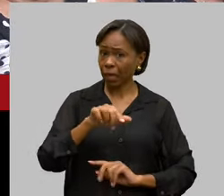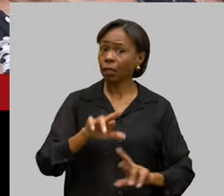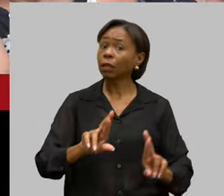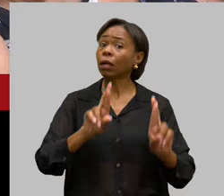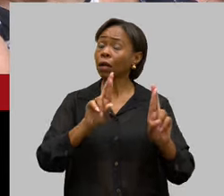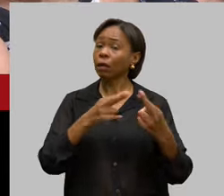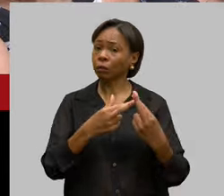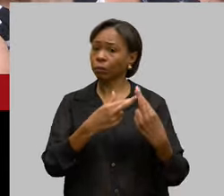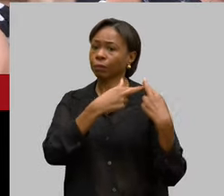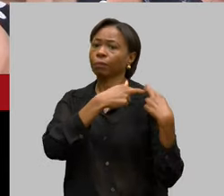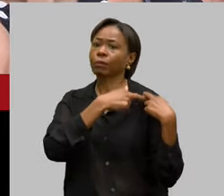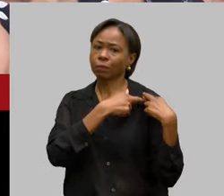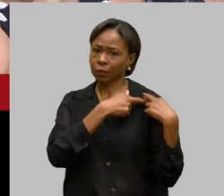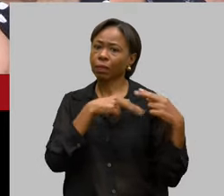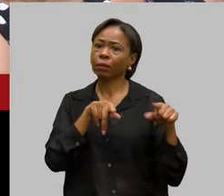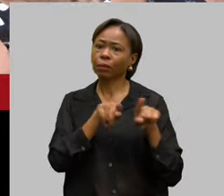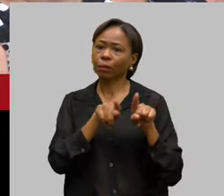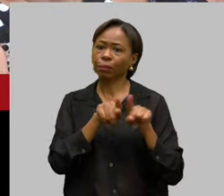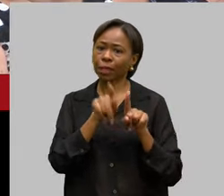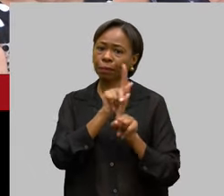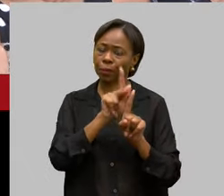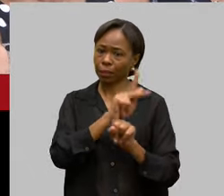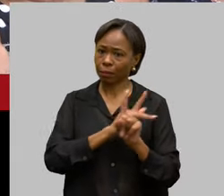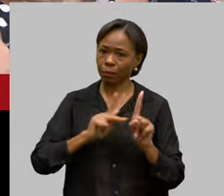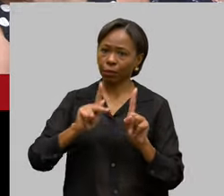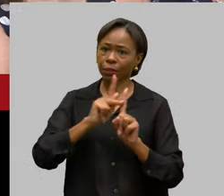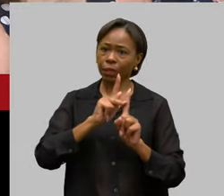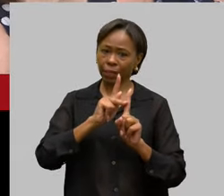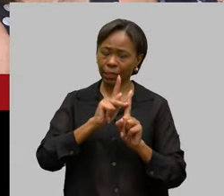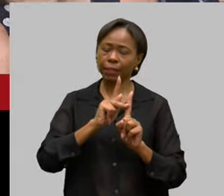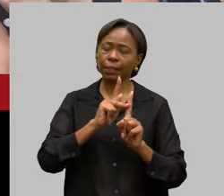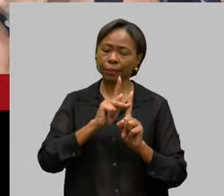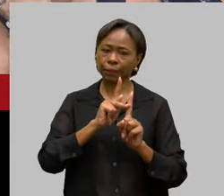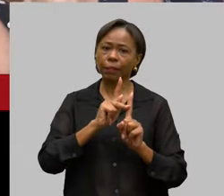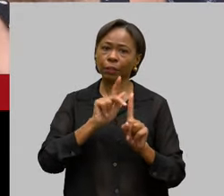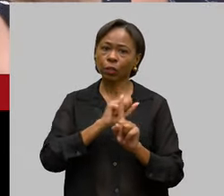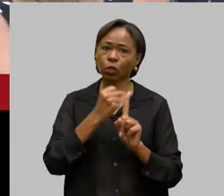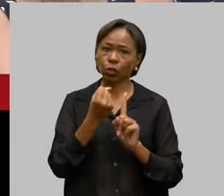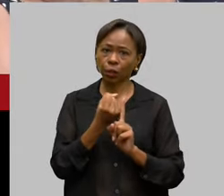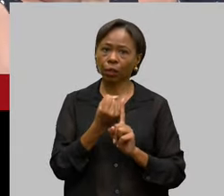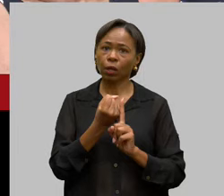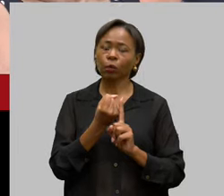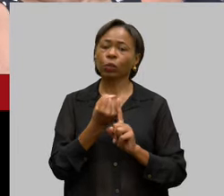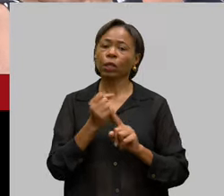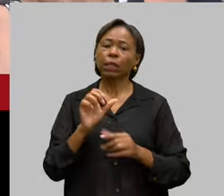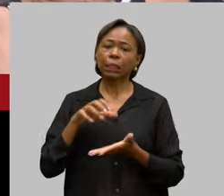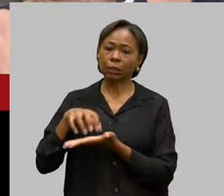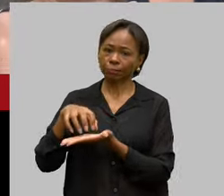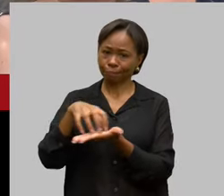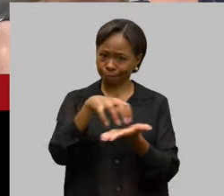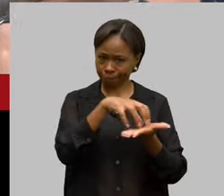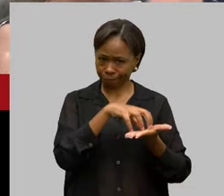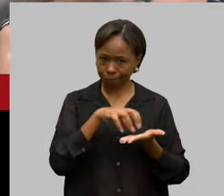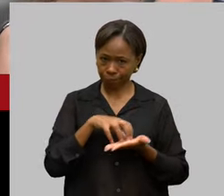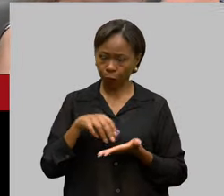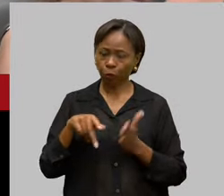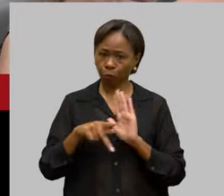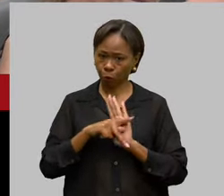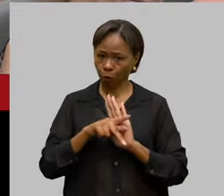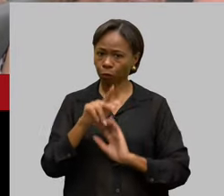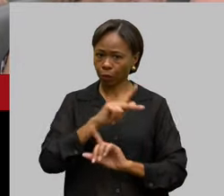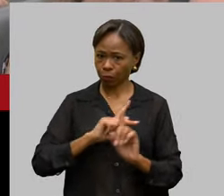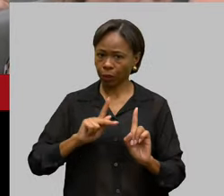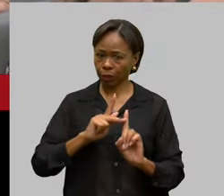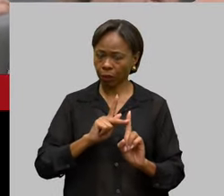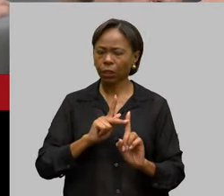responsável pela Previdência Social dos institutos próprios de previdência E todas as vezes que nós falamos